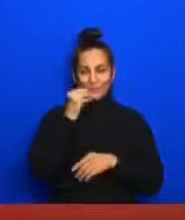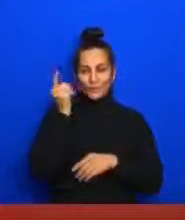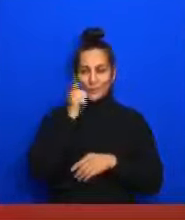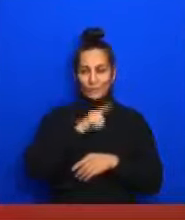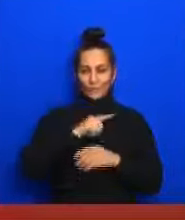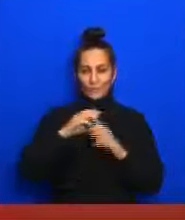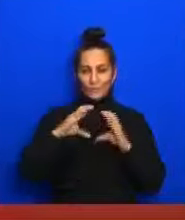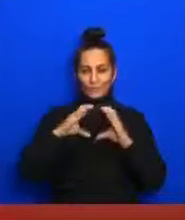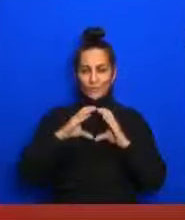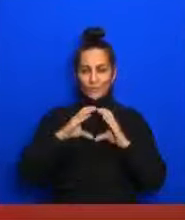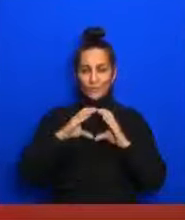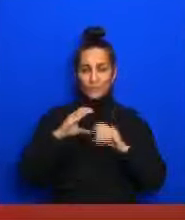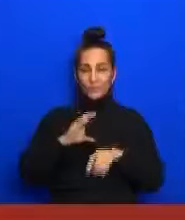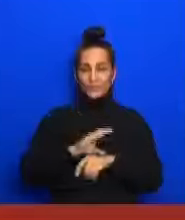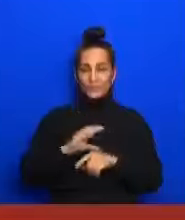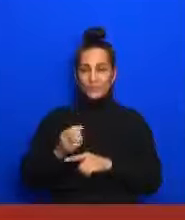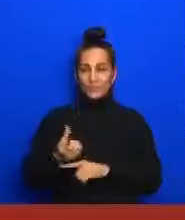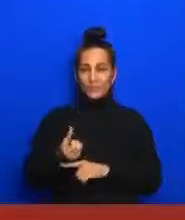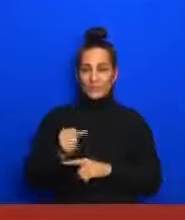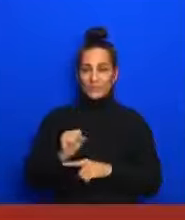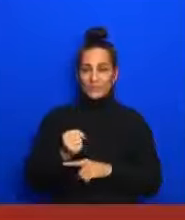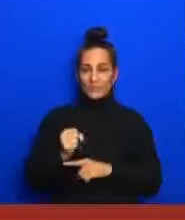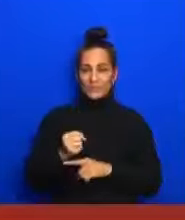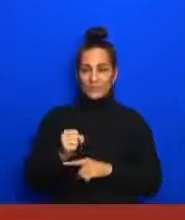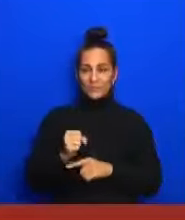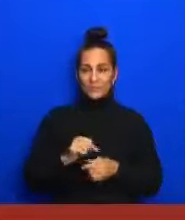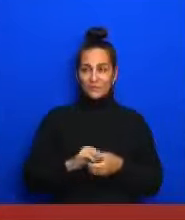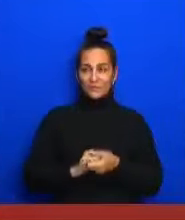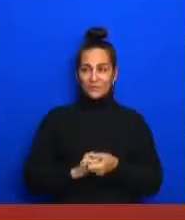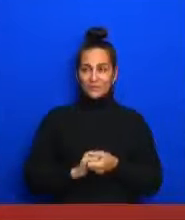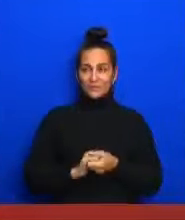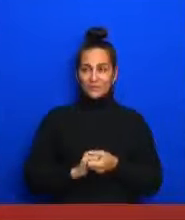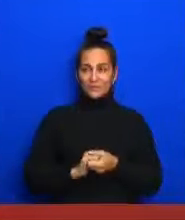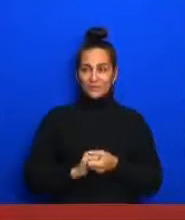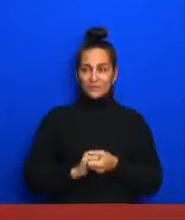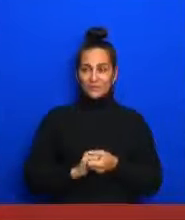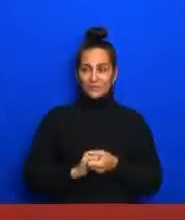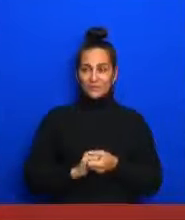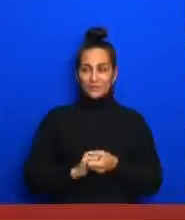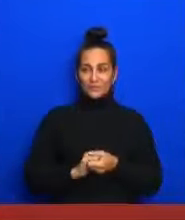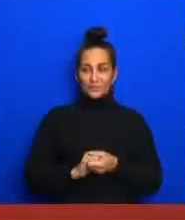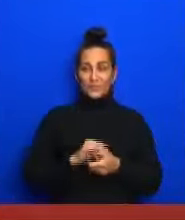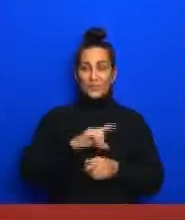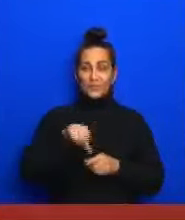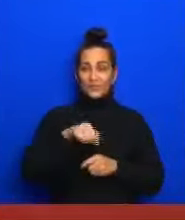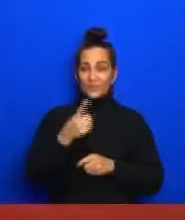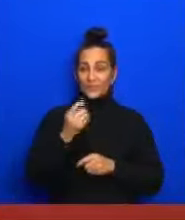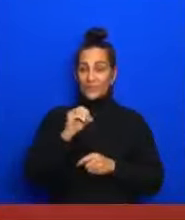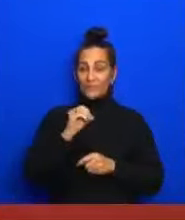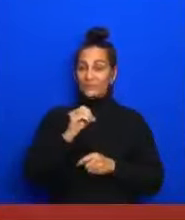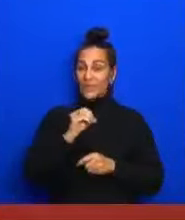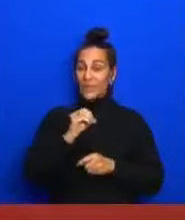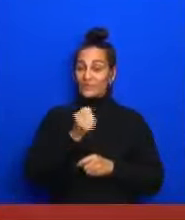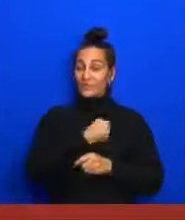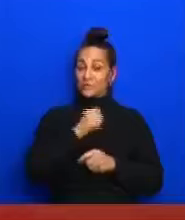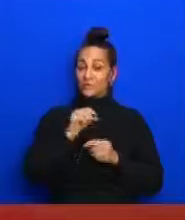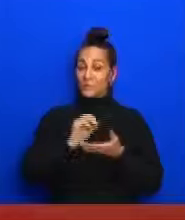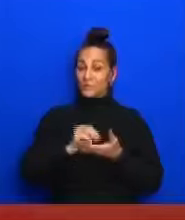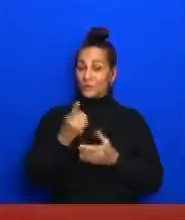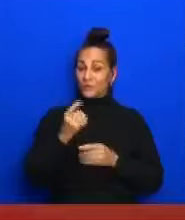chances. Bola cinza, 68. Cinza, número 68. Foram sorteados 10 números, faltam